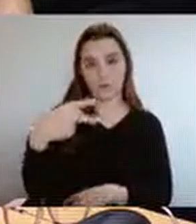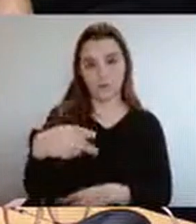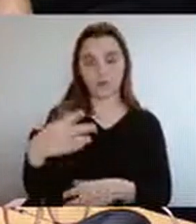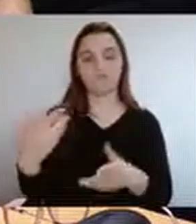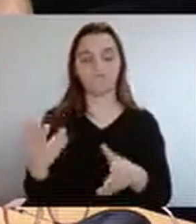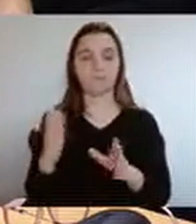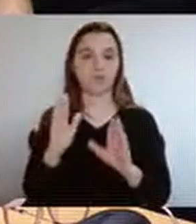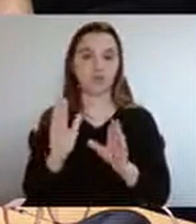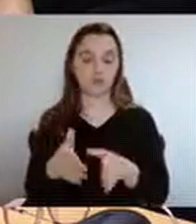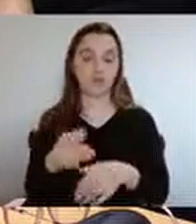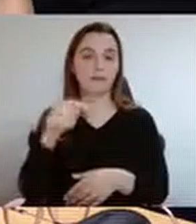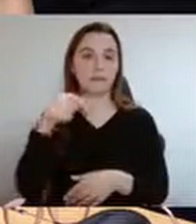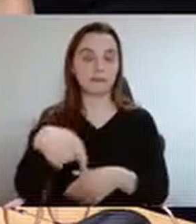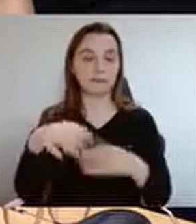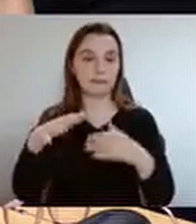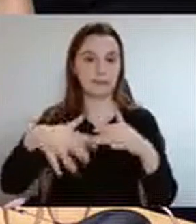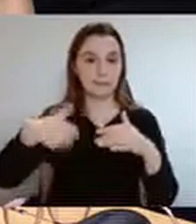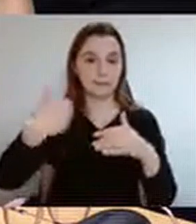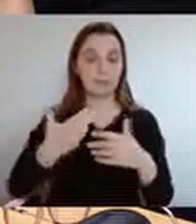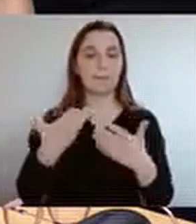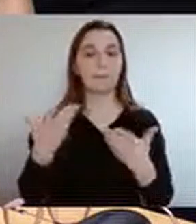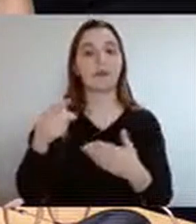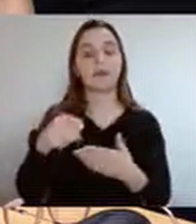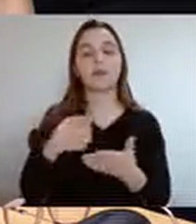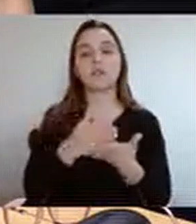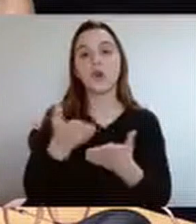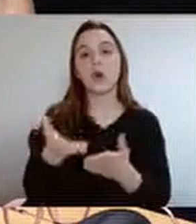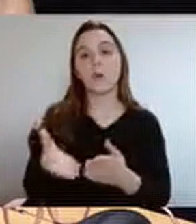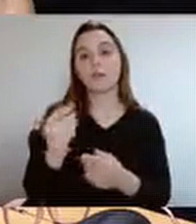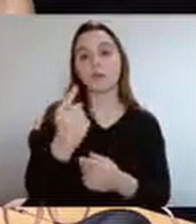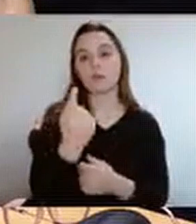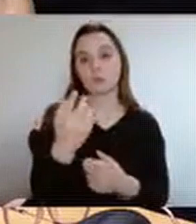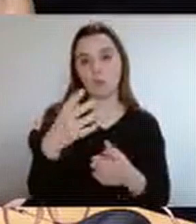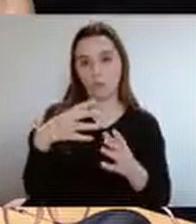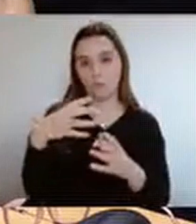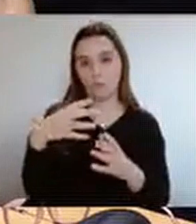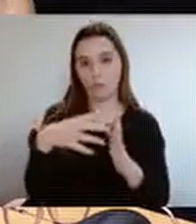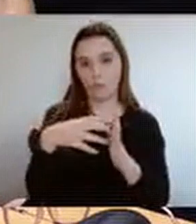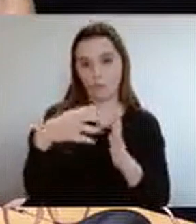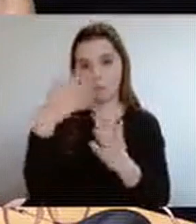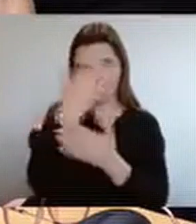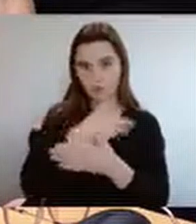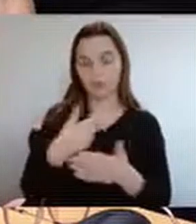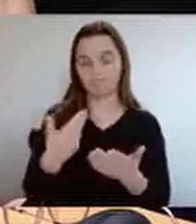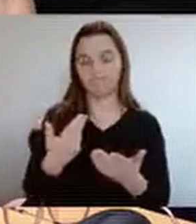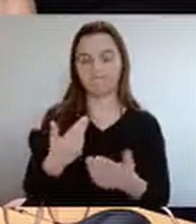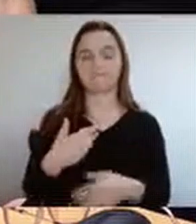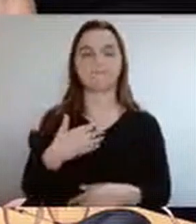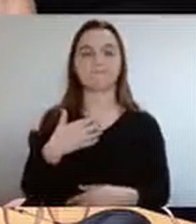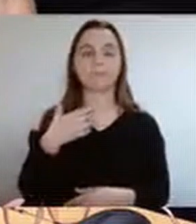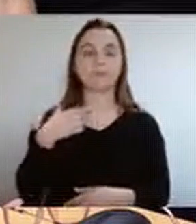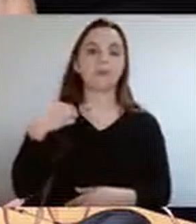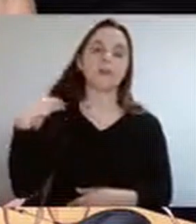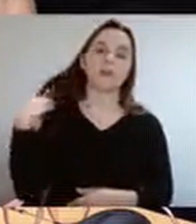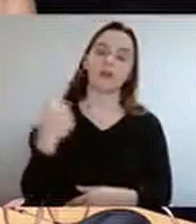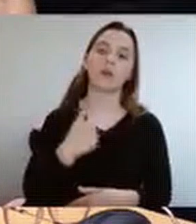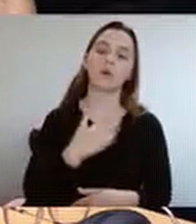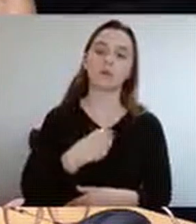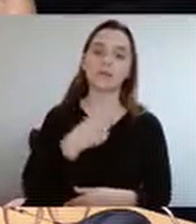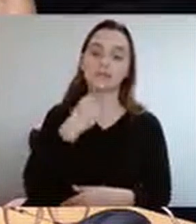nesta Assembleia e por isso este é só mais um, só mais uma confusão. Eu gostaria de indicar que no caso desta proposta que estamos aqui a votar